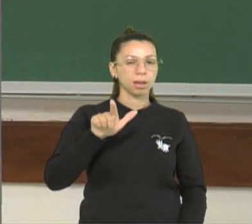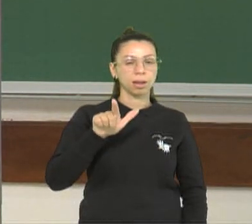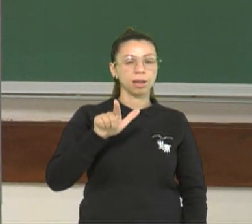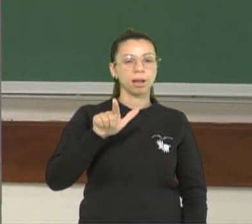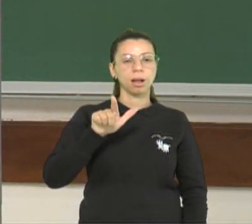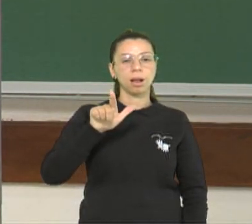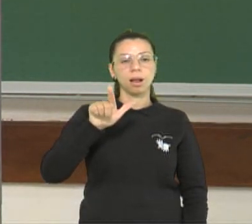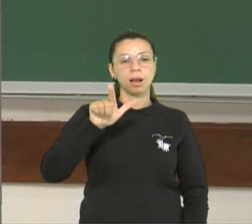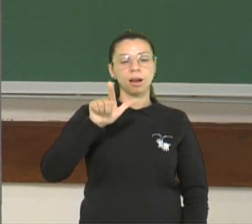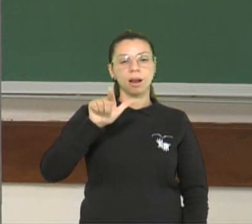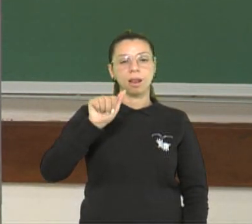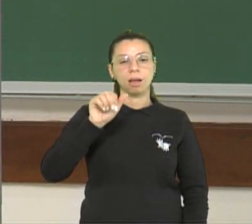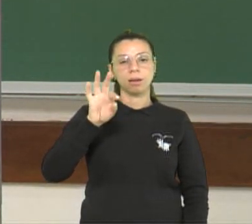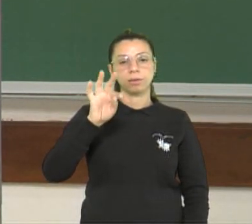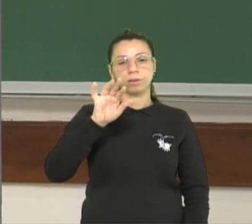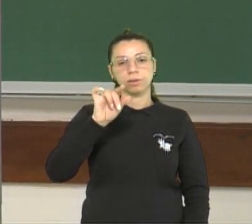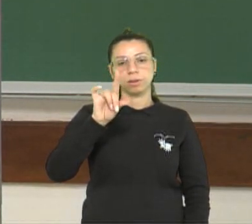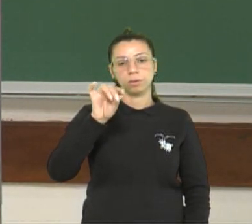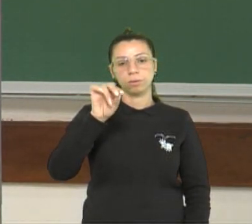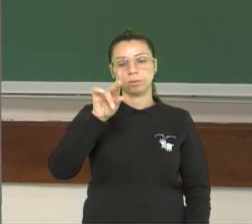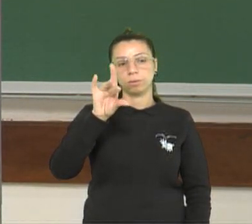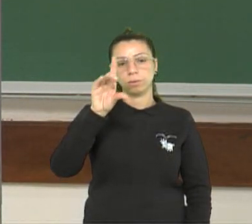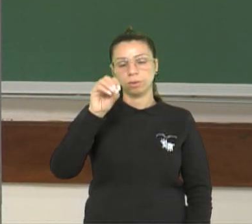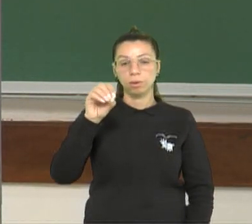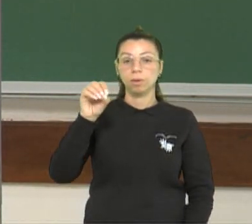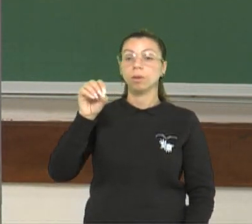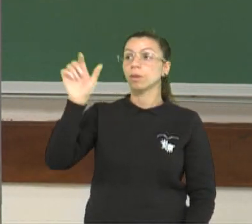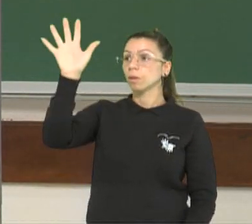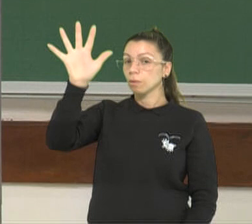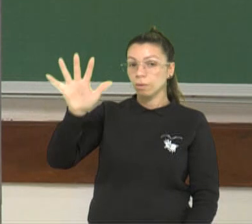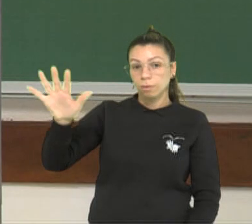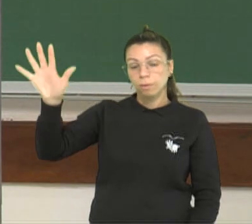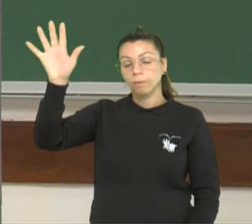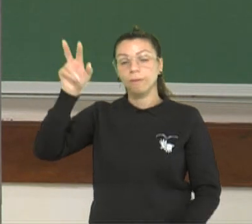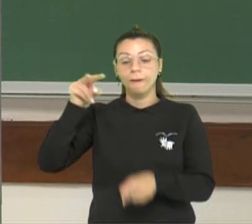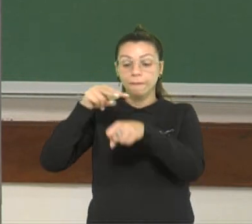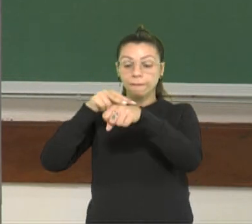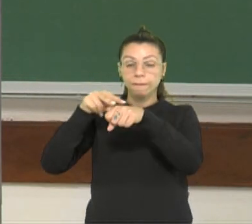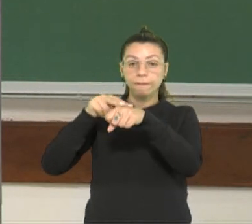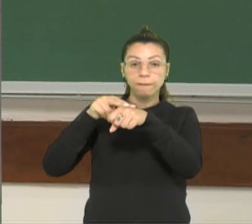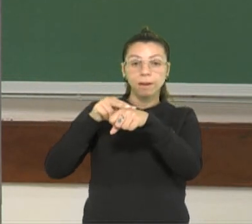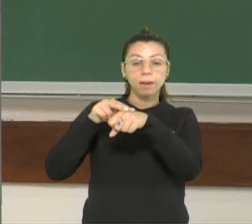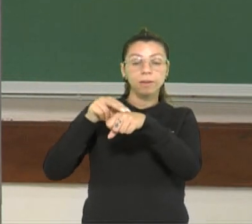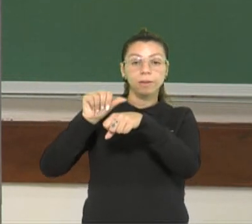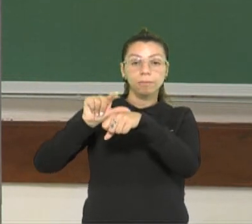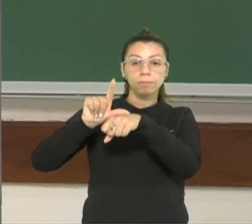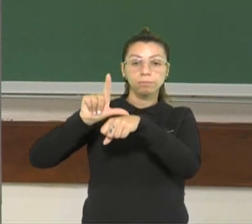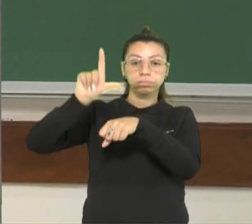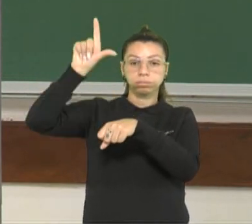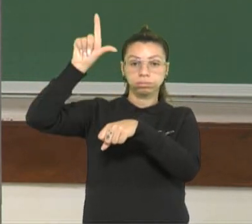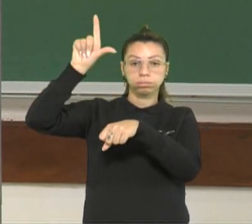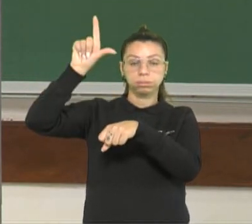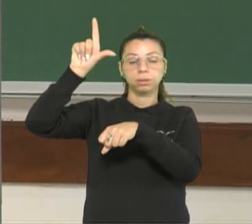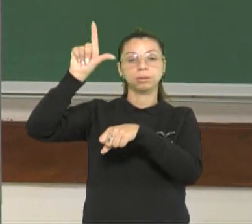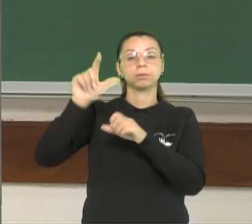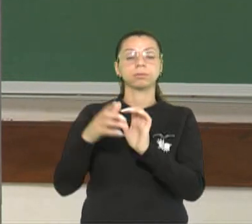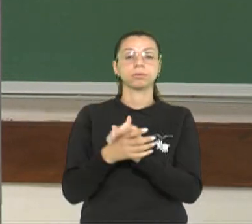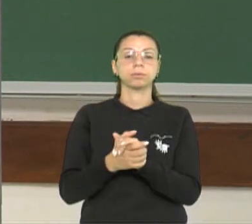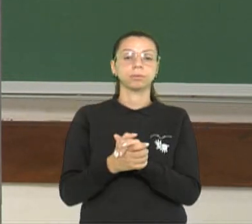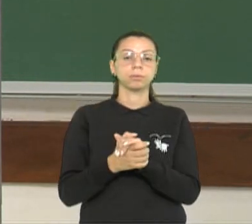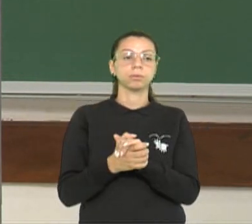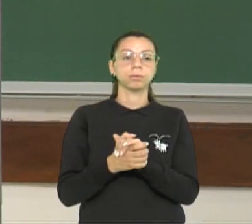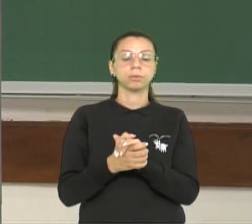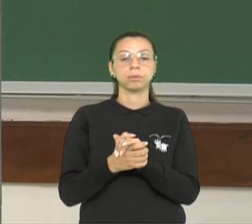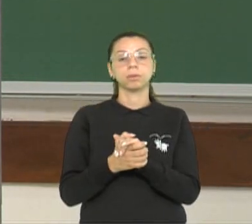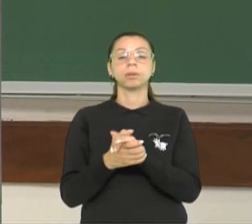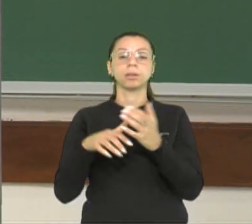observe que as áreas que estão em verde, elas têm uma latitude maior do que as áreas que estão em laranja. A distância em relação à